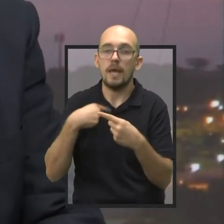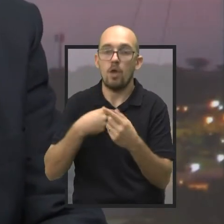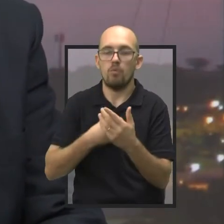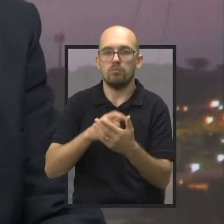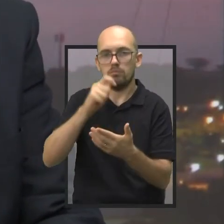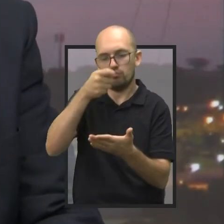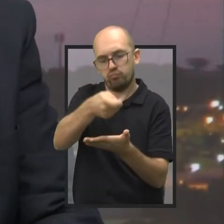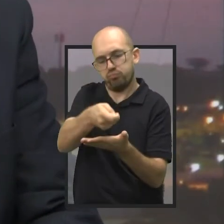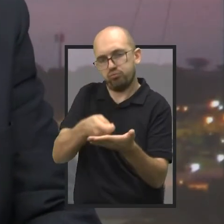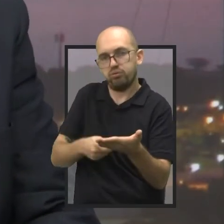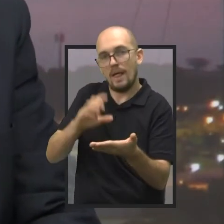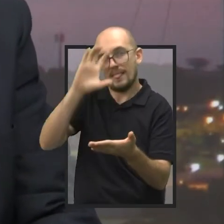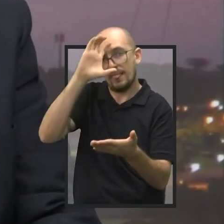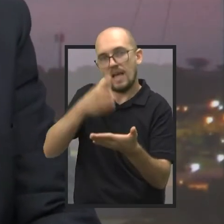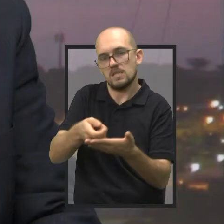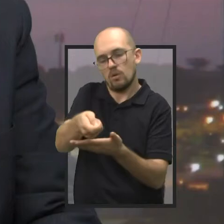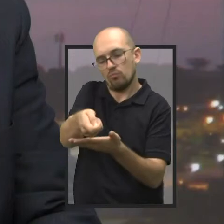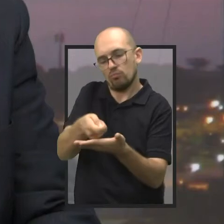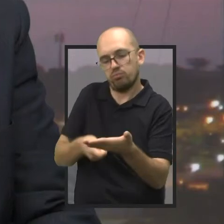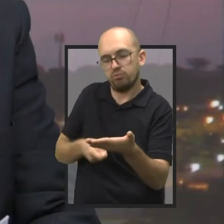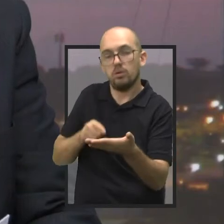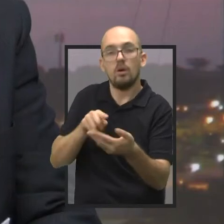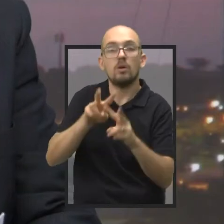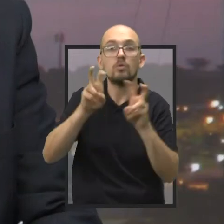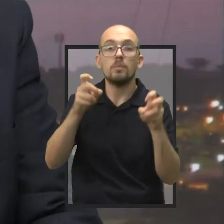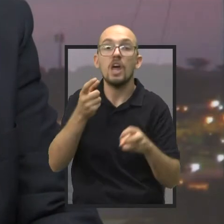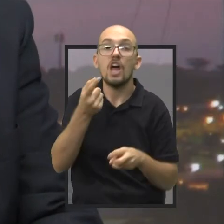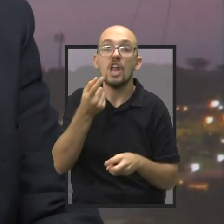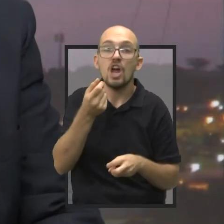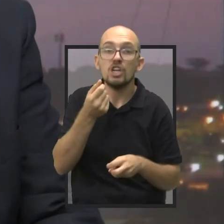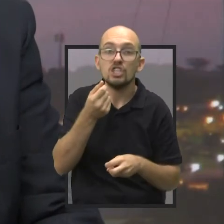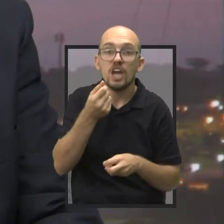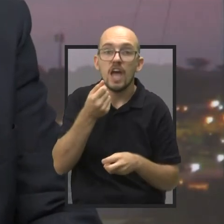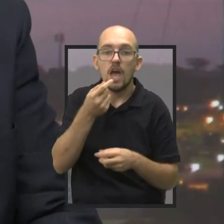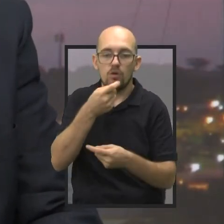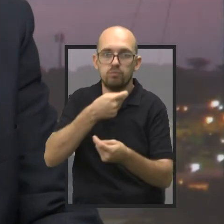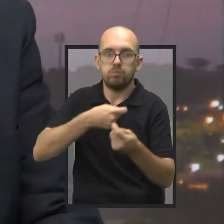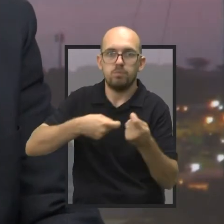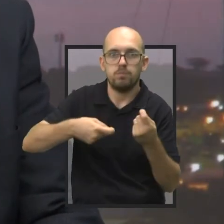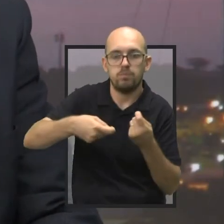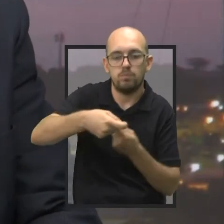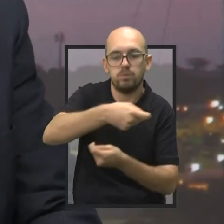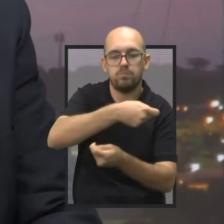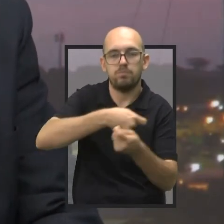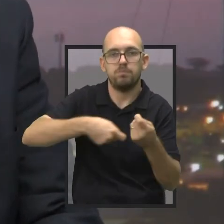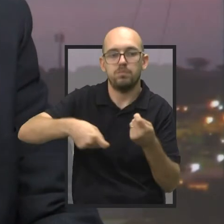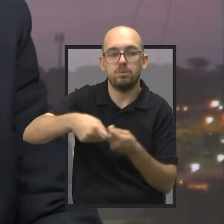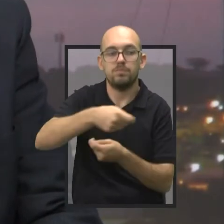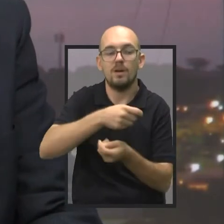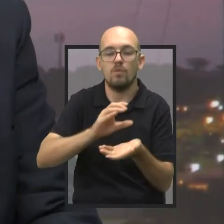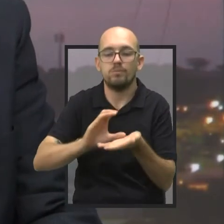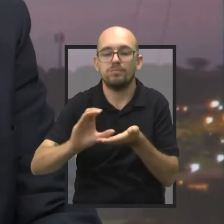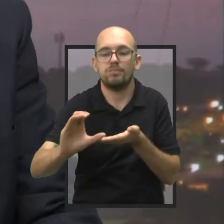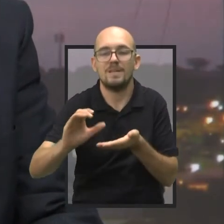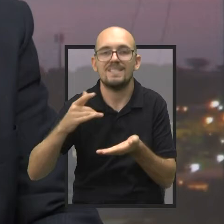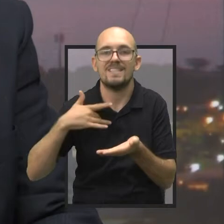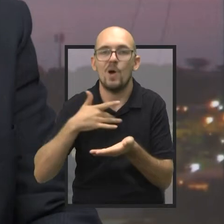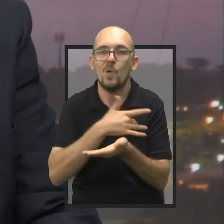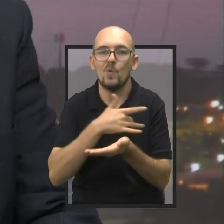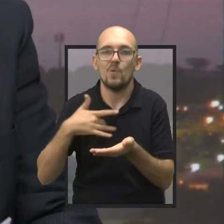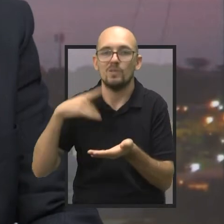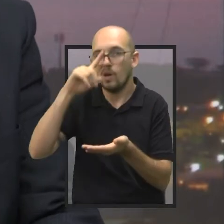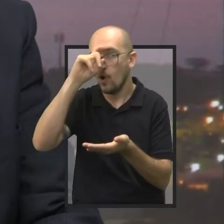questão dos recursos financeiros na elaboração e no controle da gestão financeira